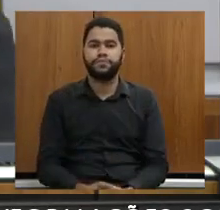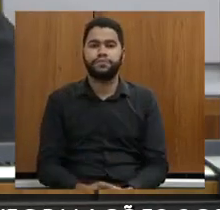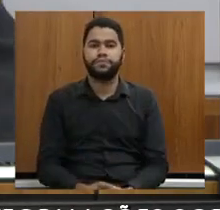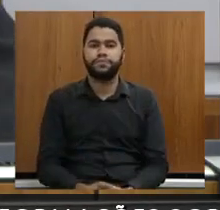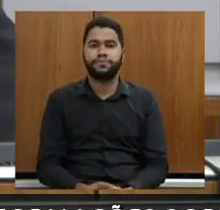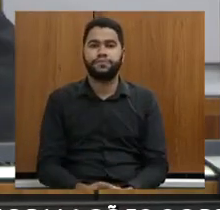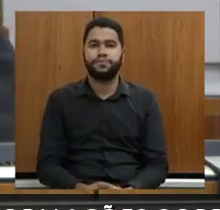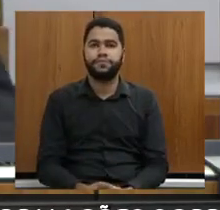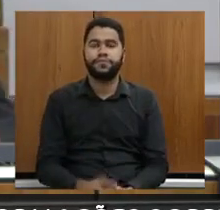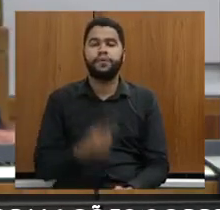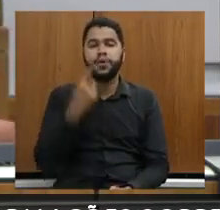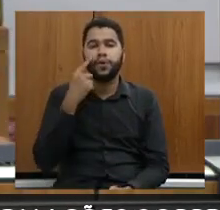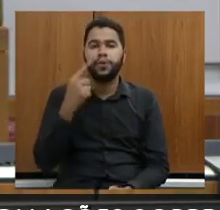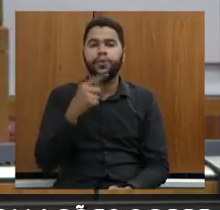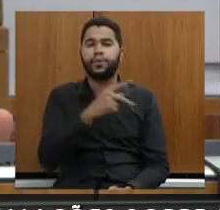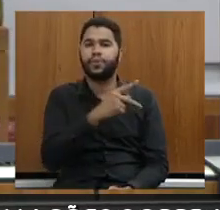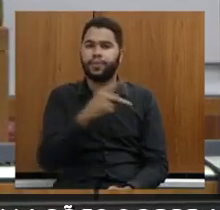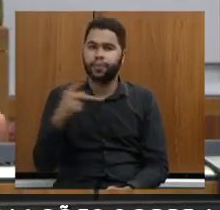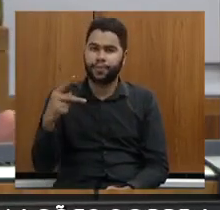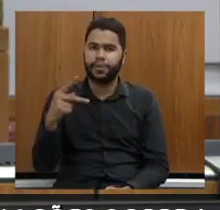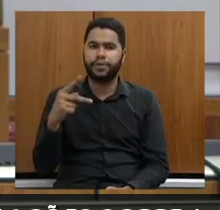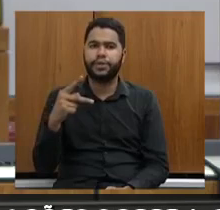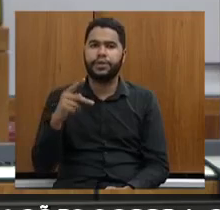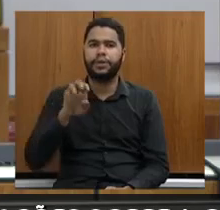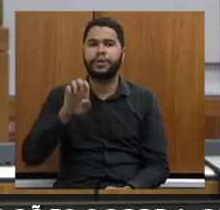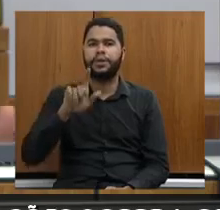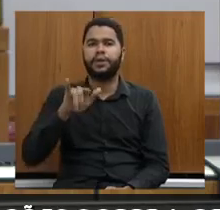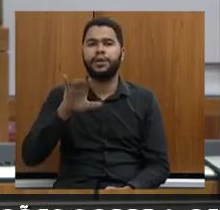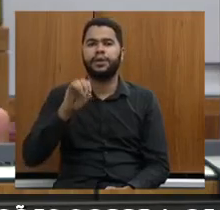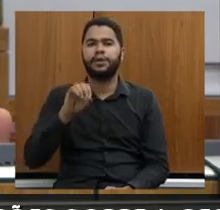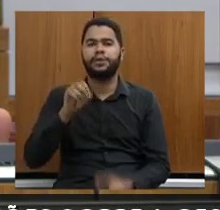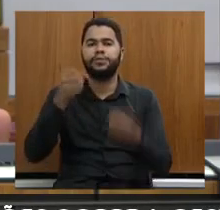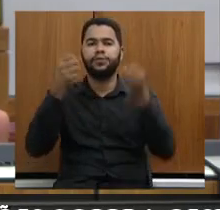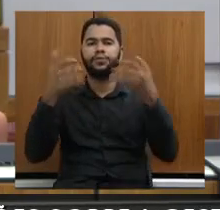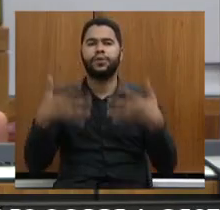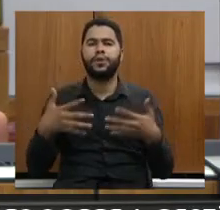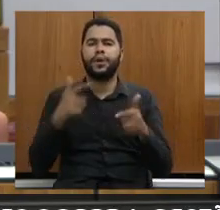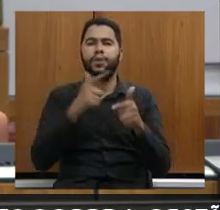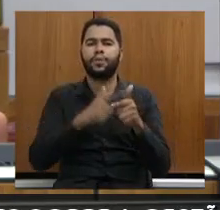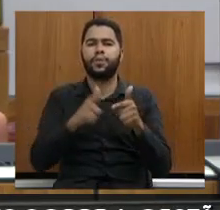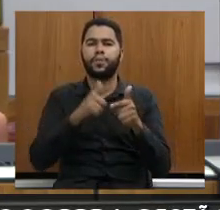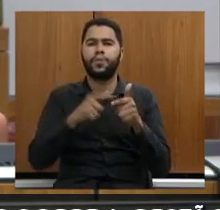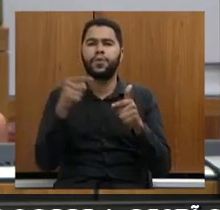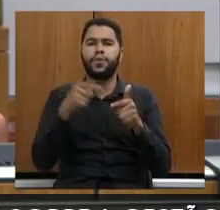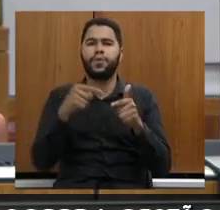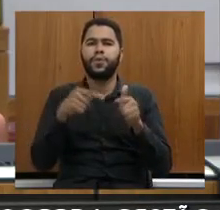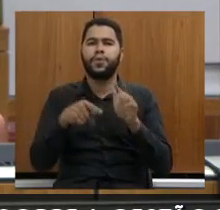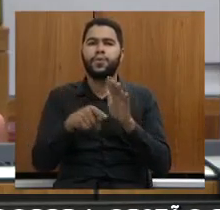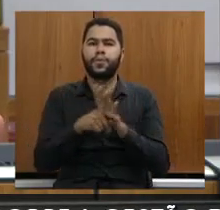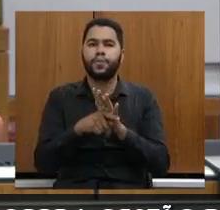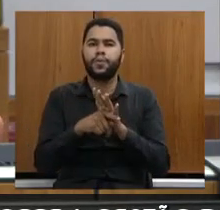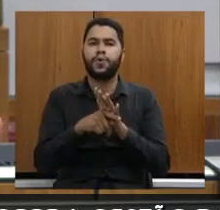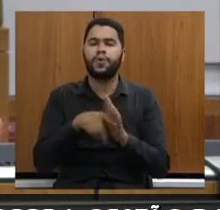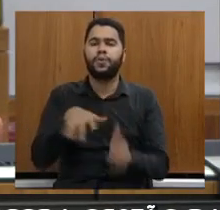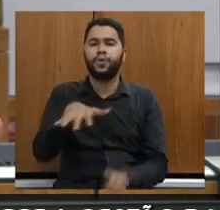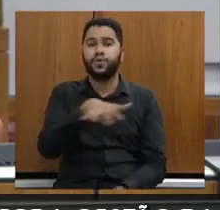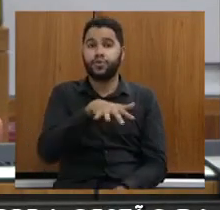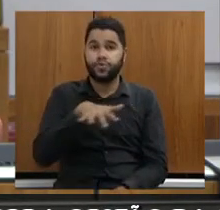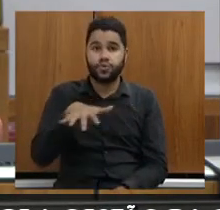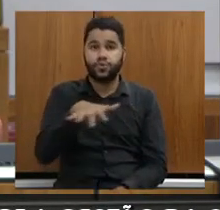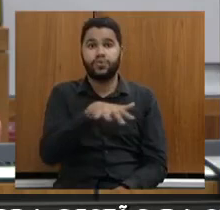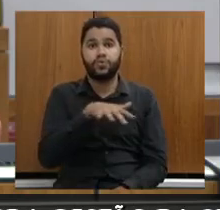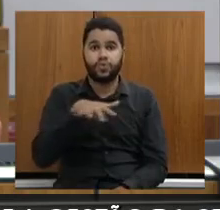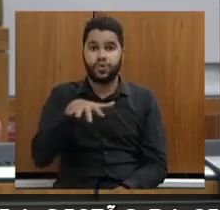eu vi o presidente ele fala sobre o problema da de crimes da zona rural que